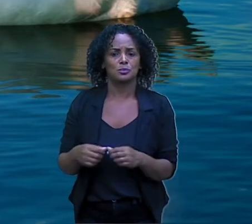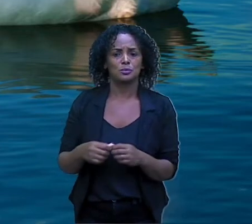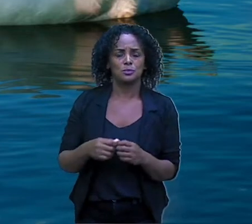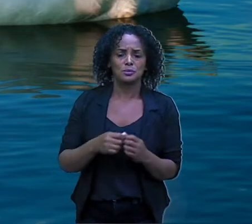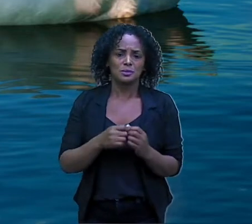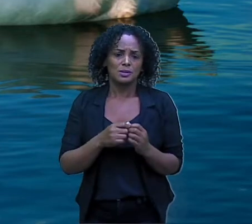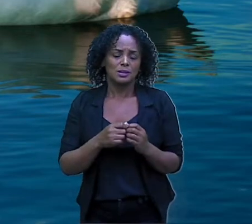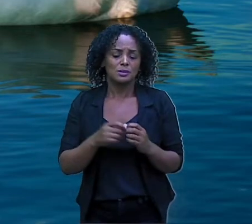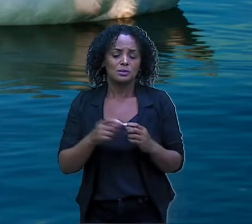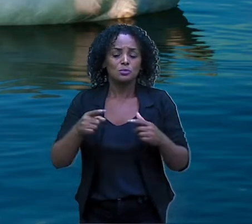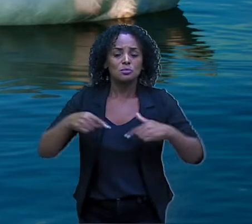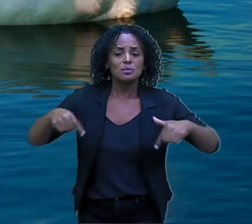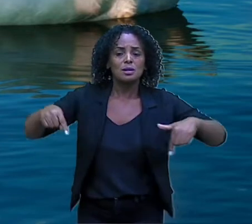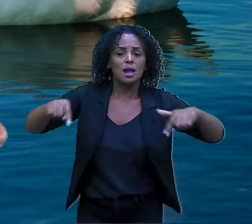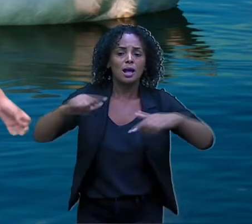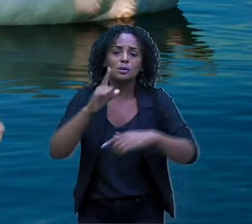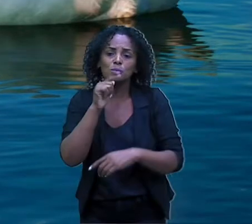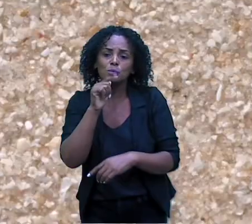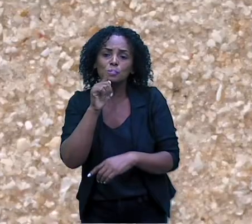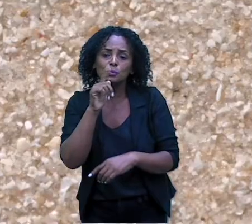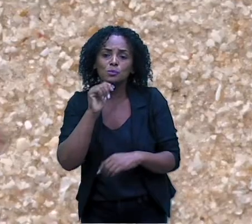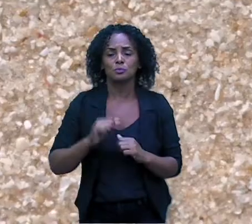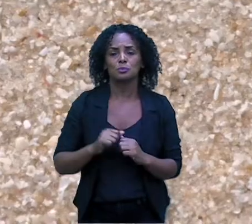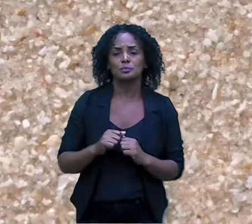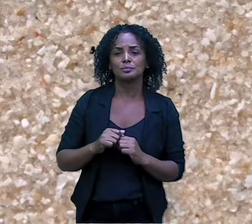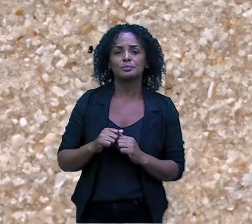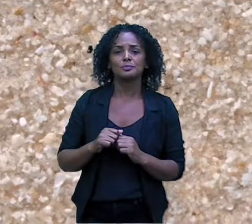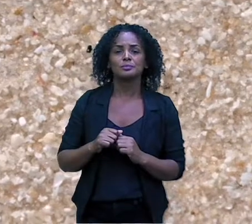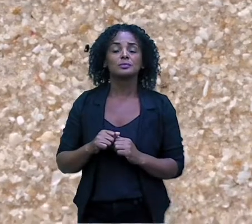próximo. Continuando a nossa aula.